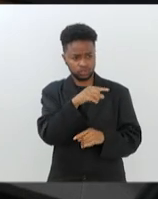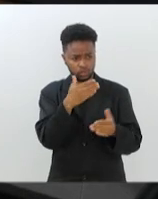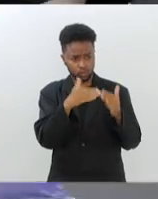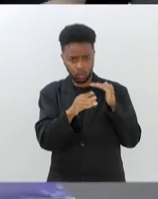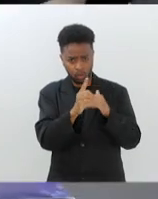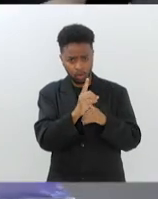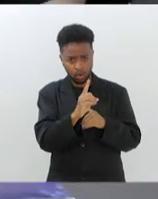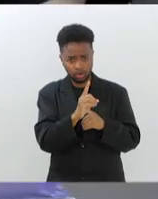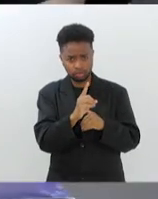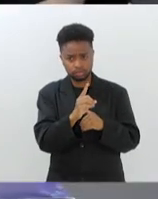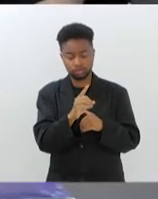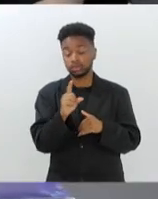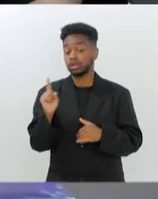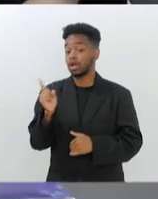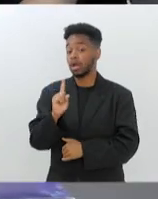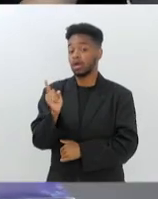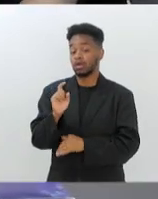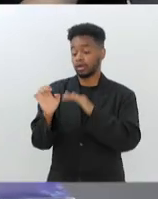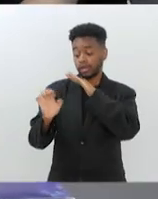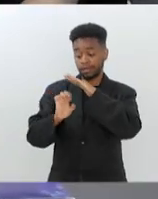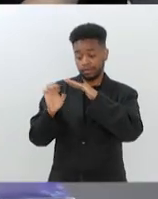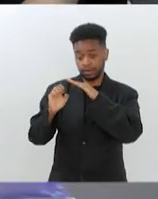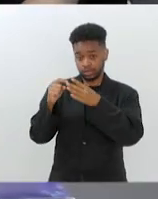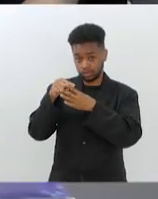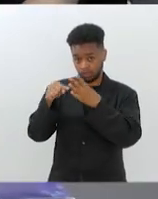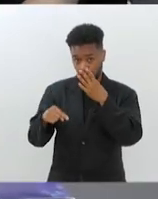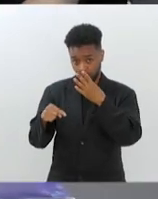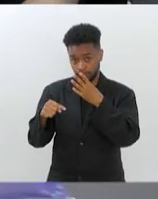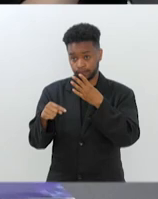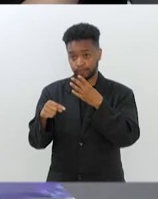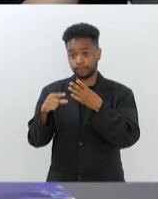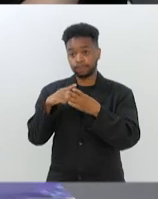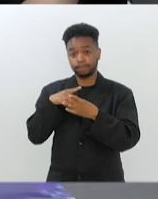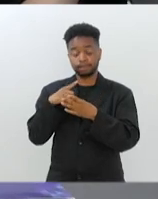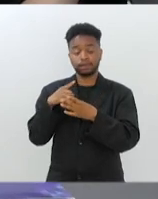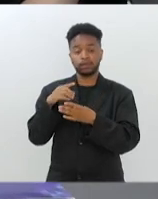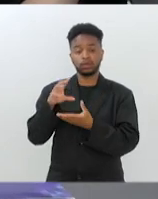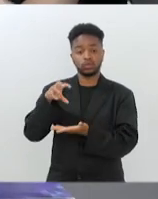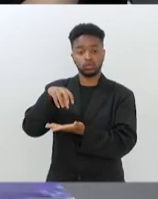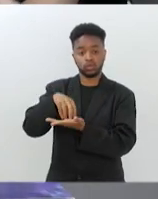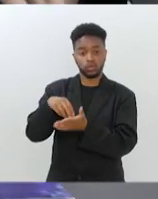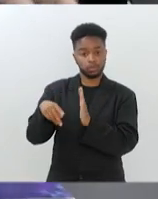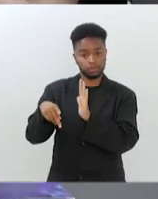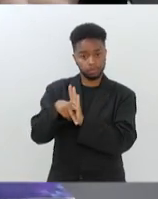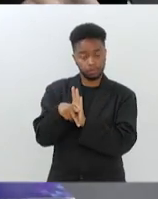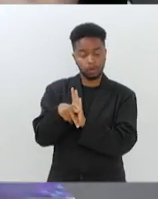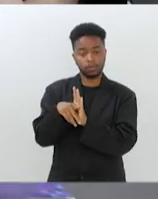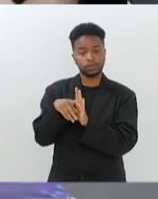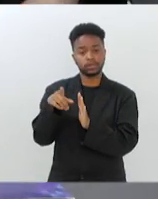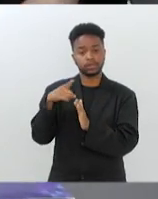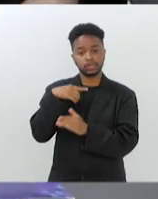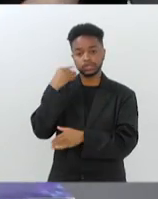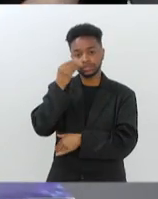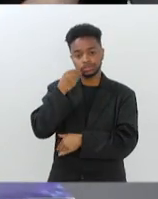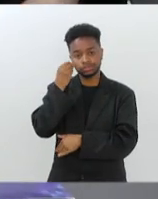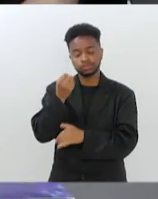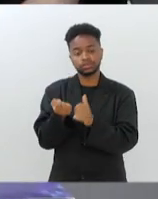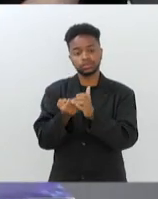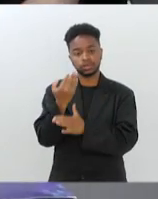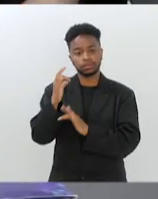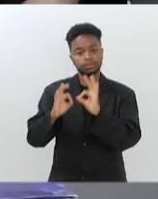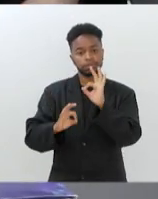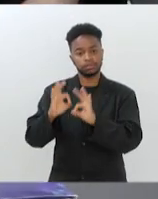Não na verdade a agência todas as quatro tem um núcleo próprio com expertise em produção de plano de